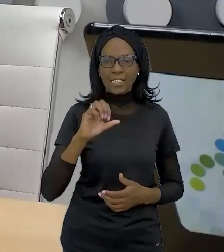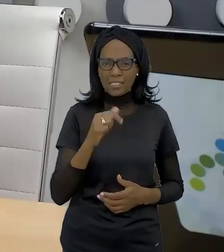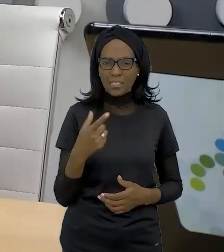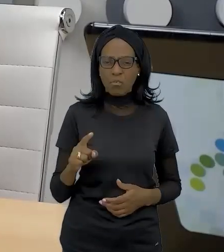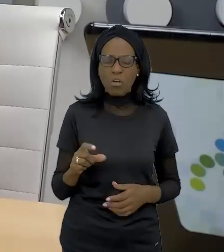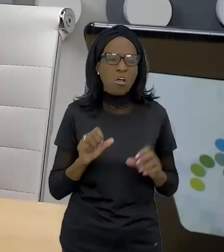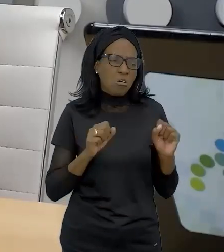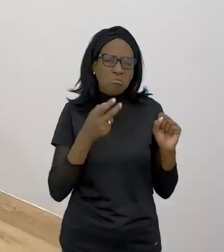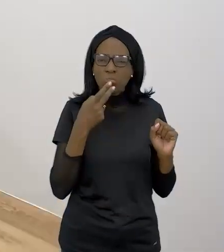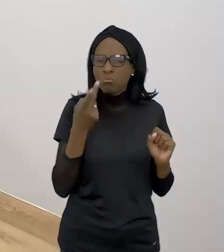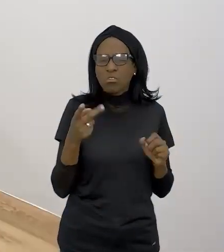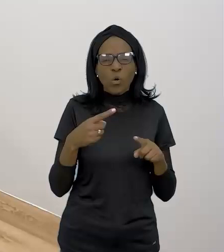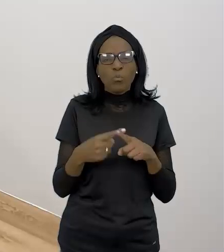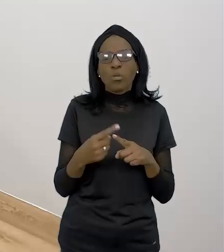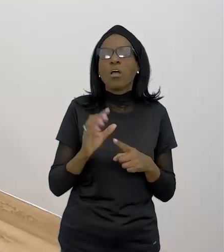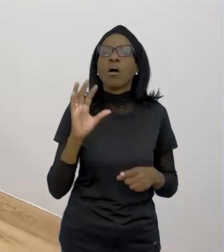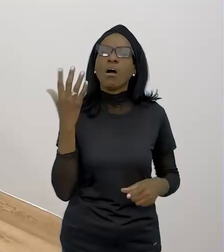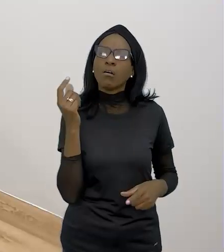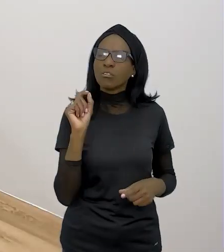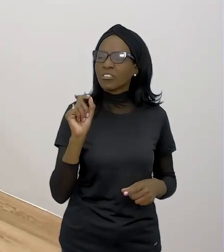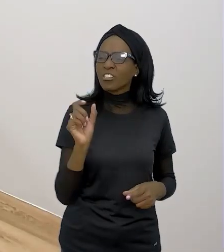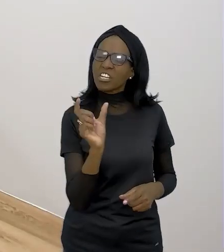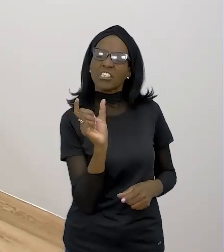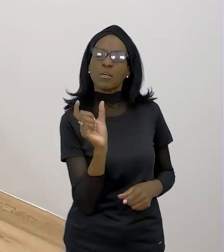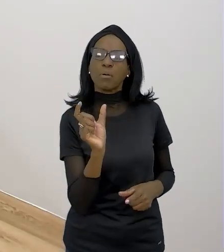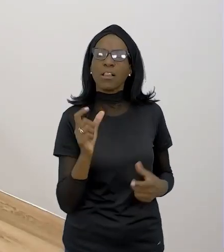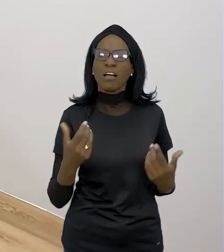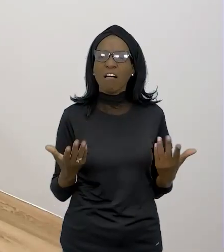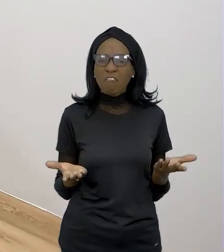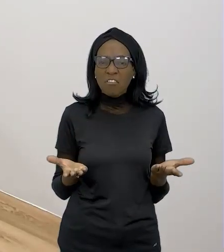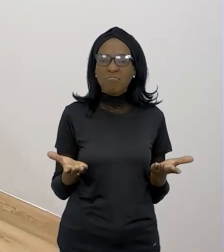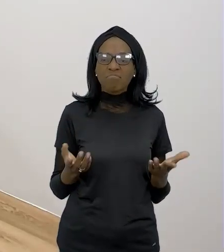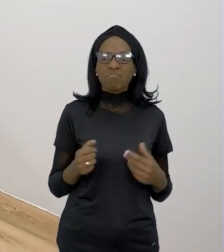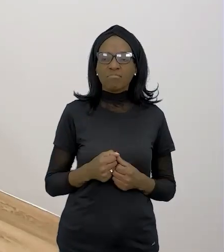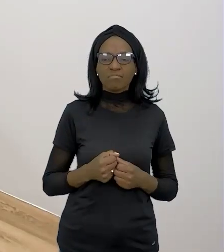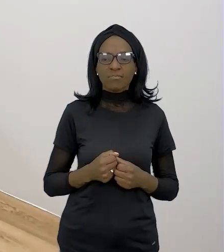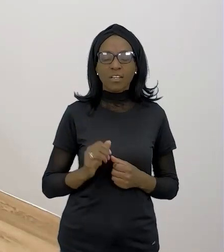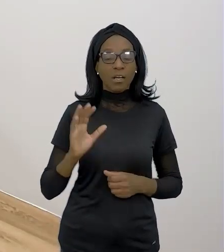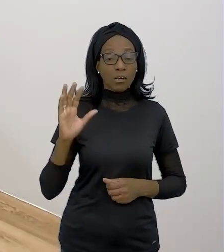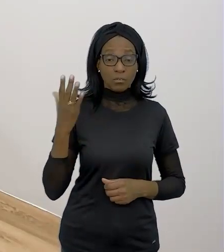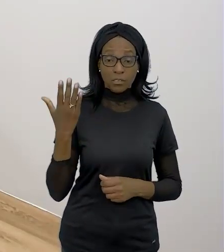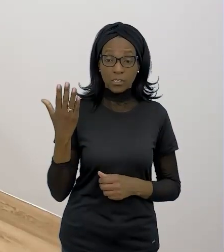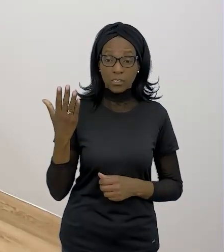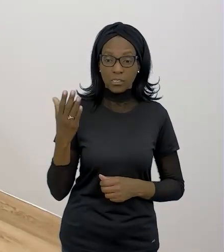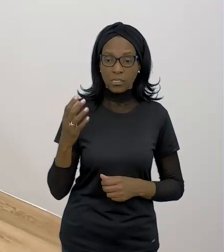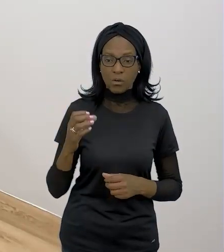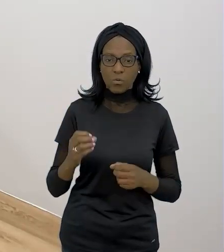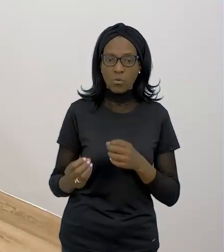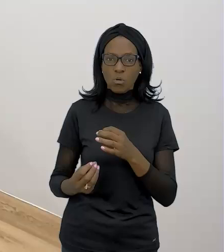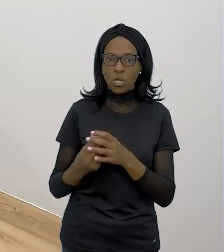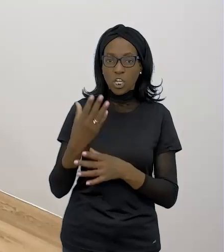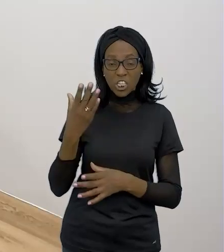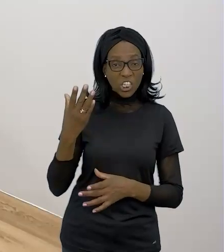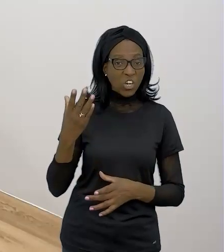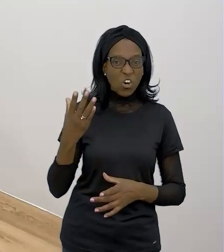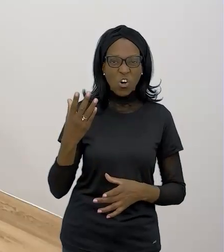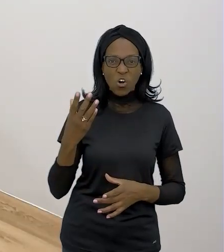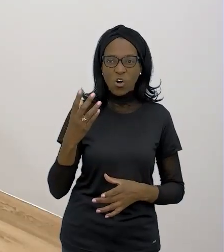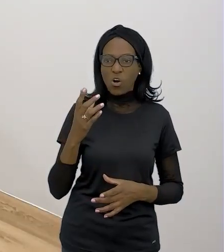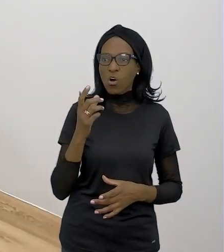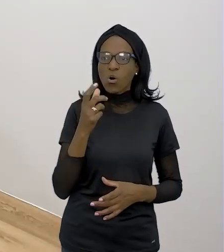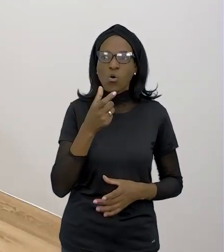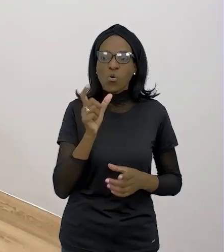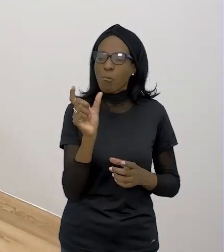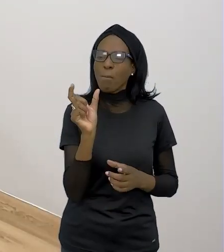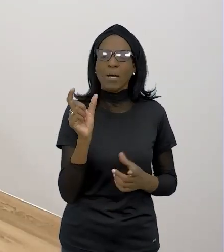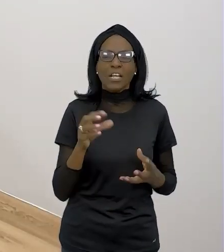falar, porque o que aconteceu com essa palavra, né? Houve uma criação de uma palavra, um neologismo, a